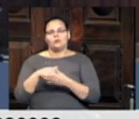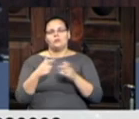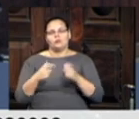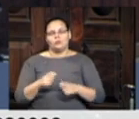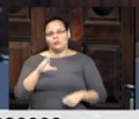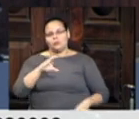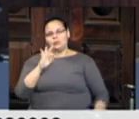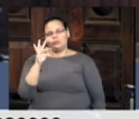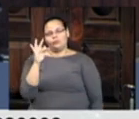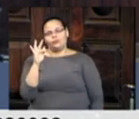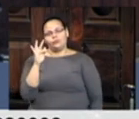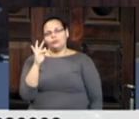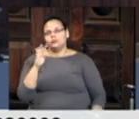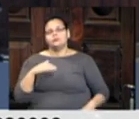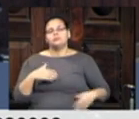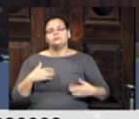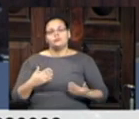Frio